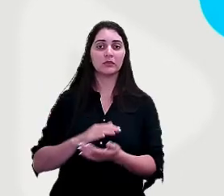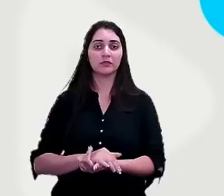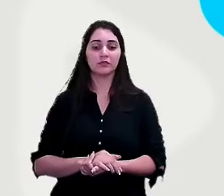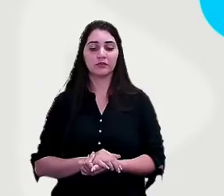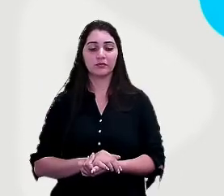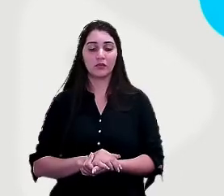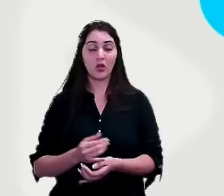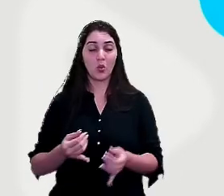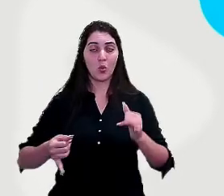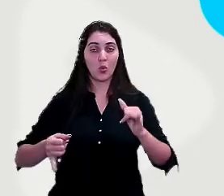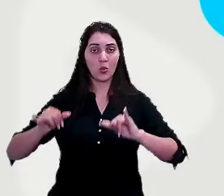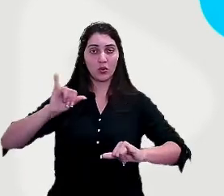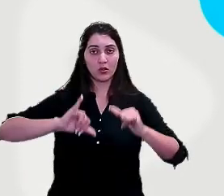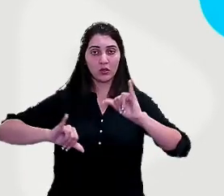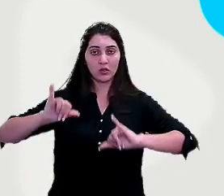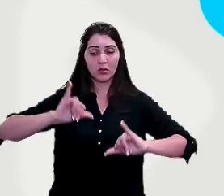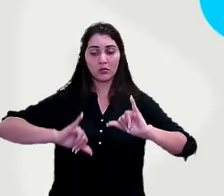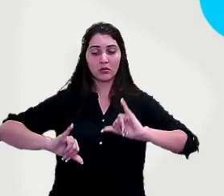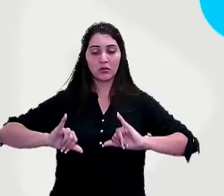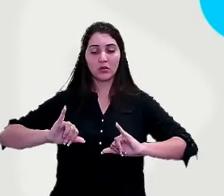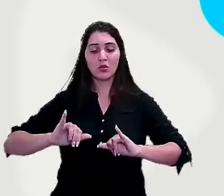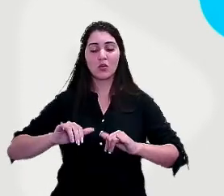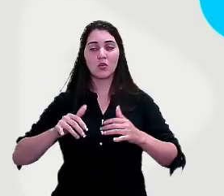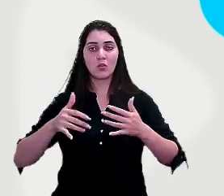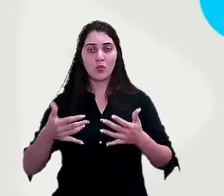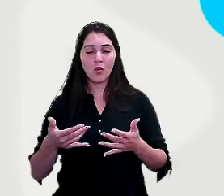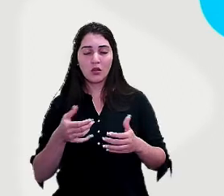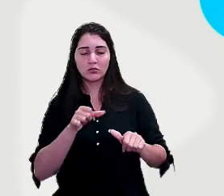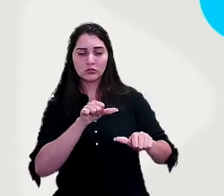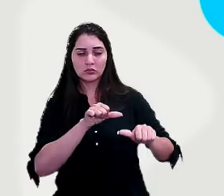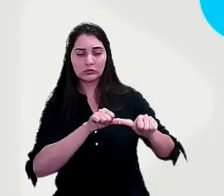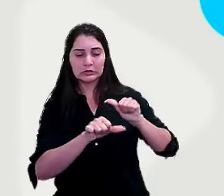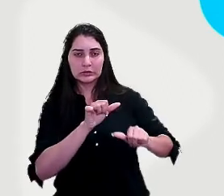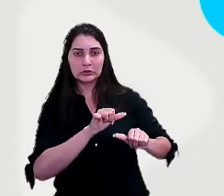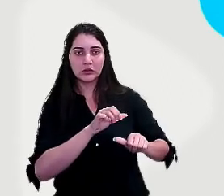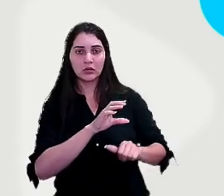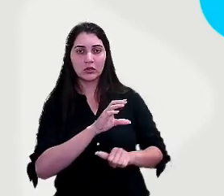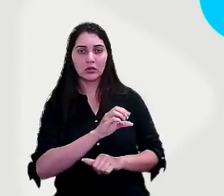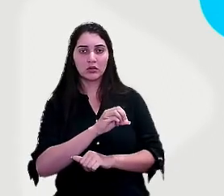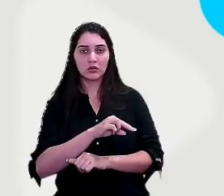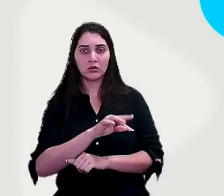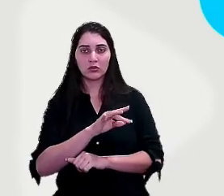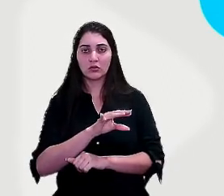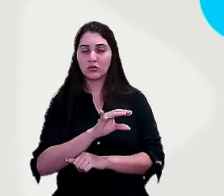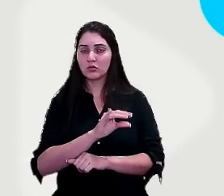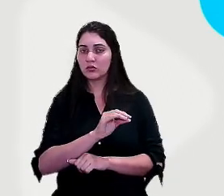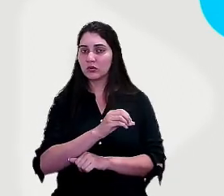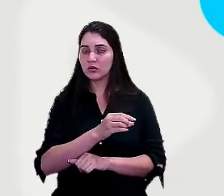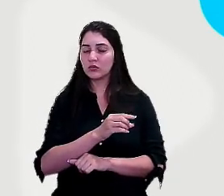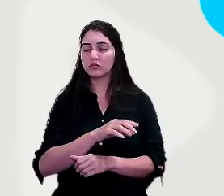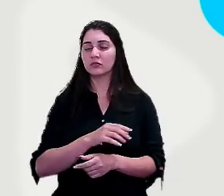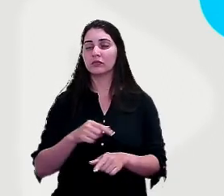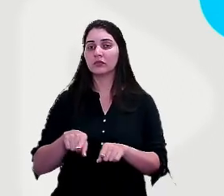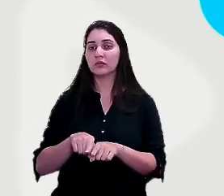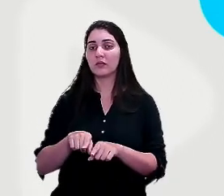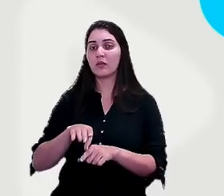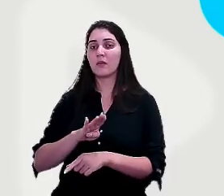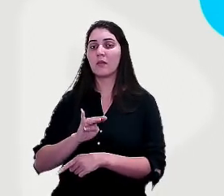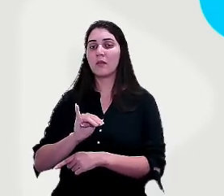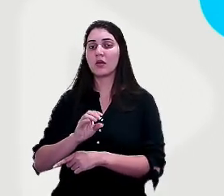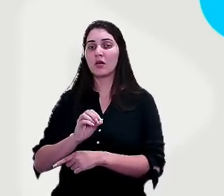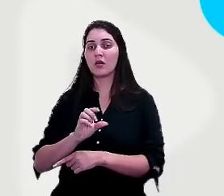O químico, quando sua constituição é alterada. E o biológico, quando tem ação dos seres